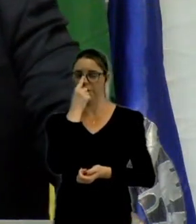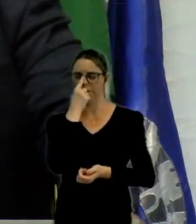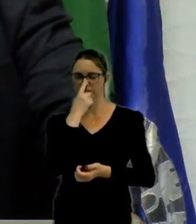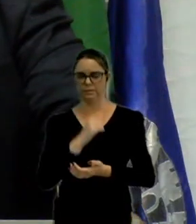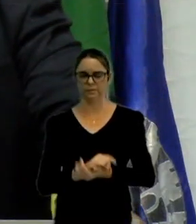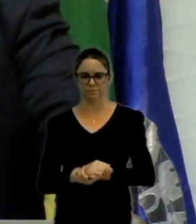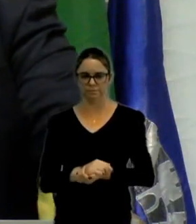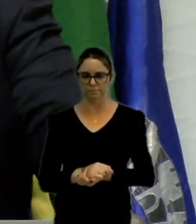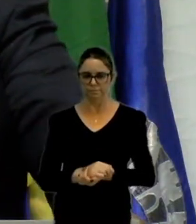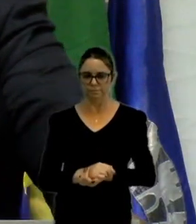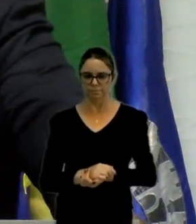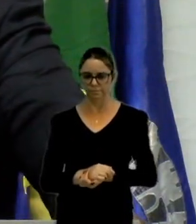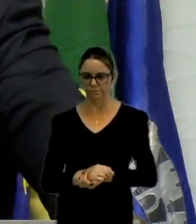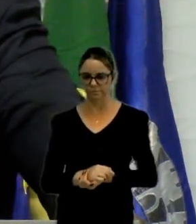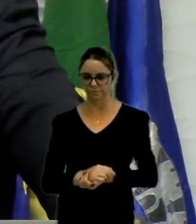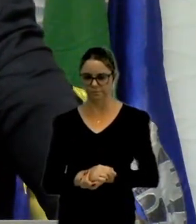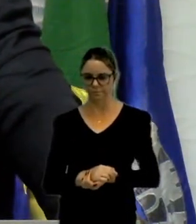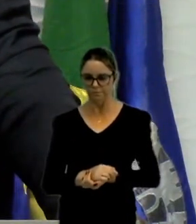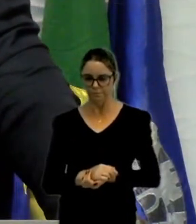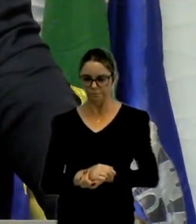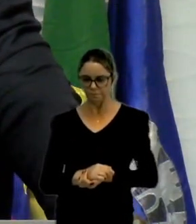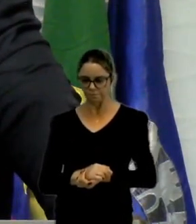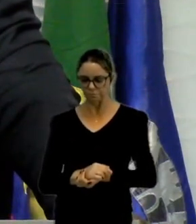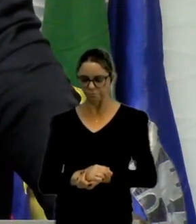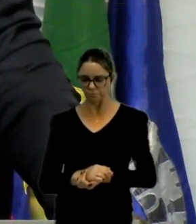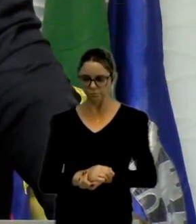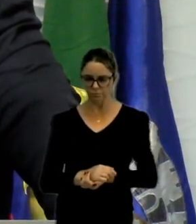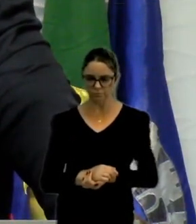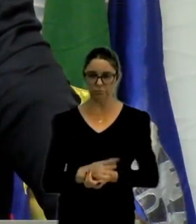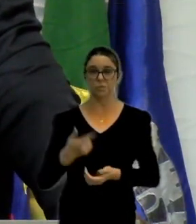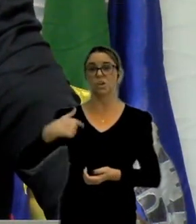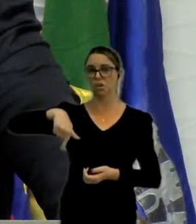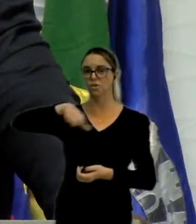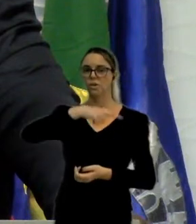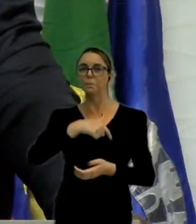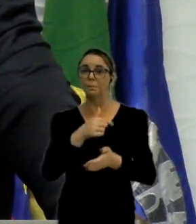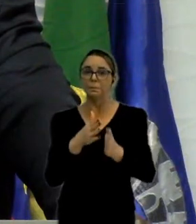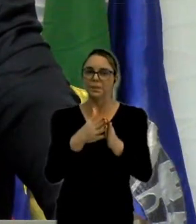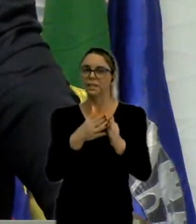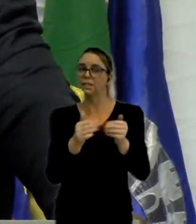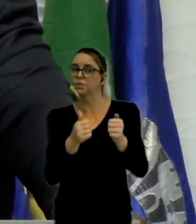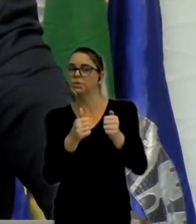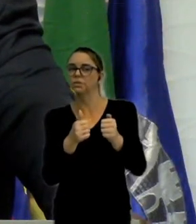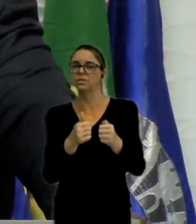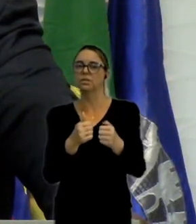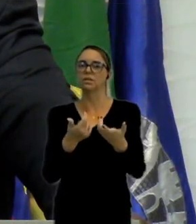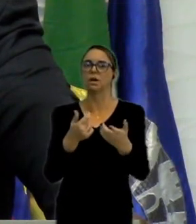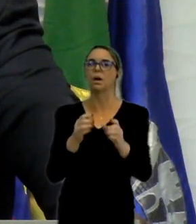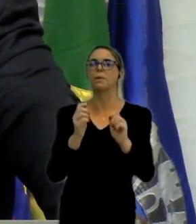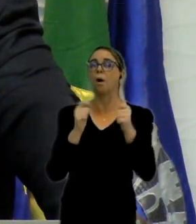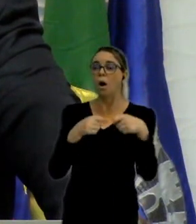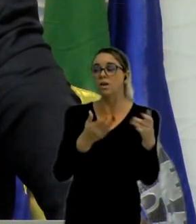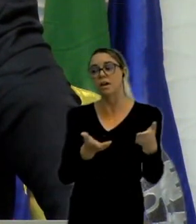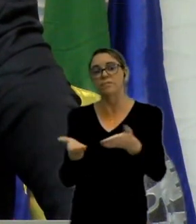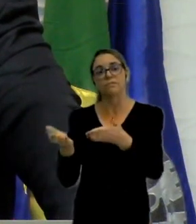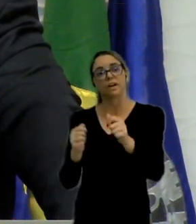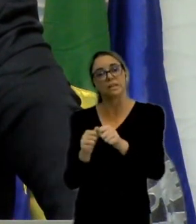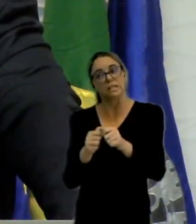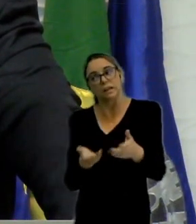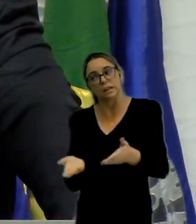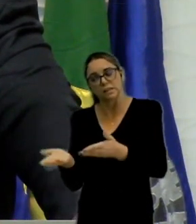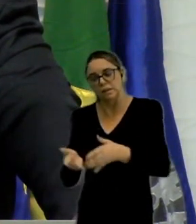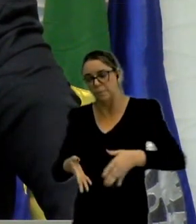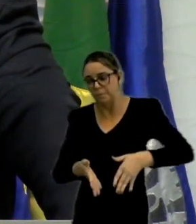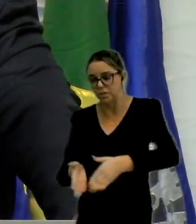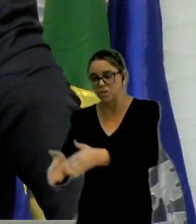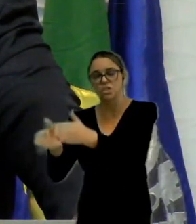pedindo para ver a situação de se construir uma pista ligando São Bento do Una à